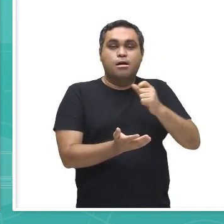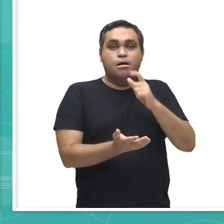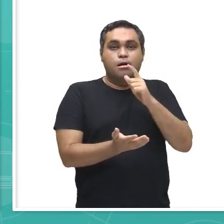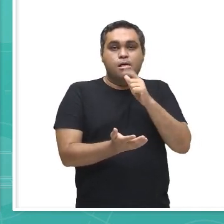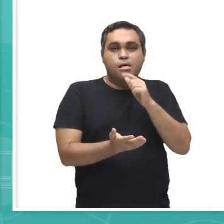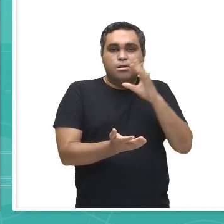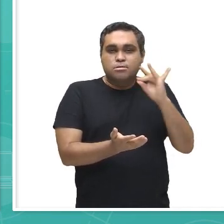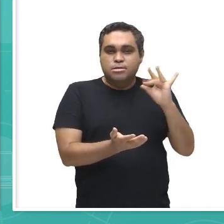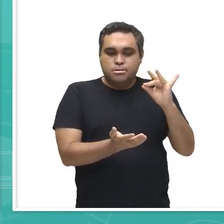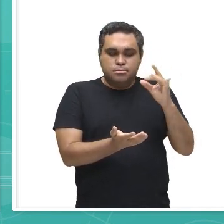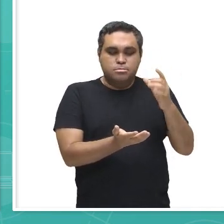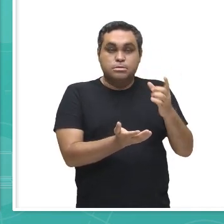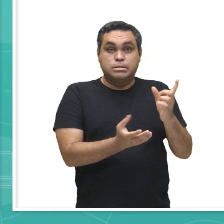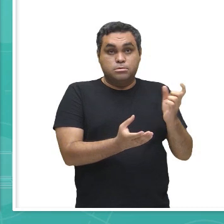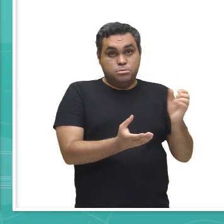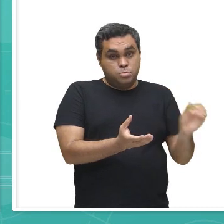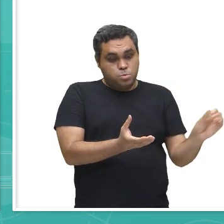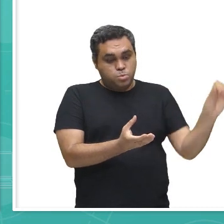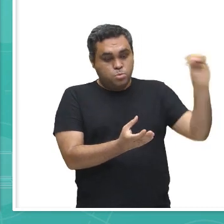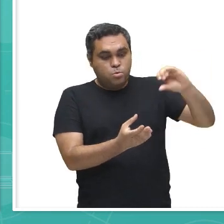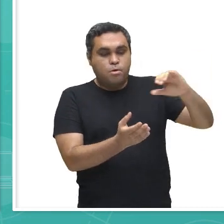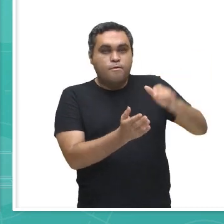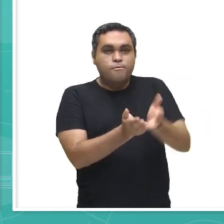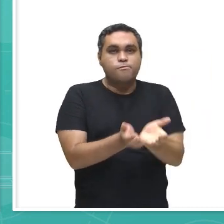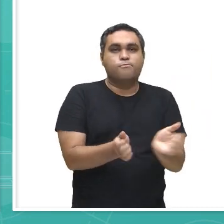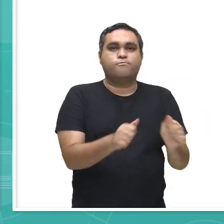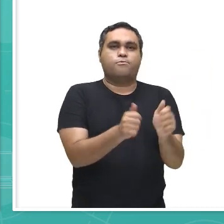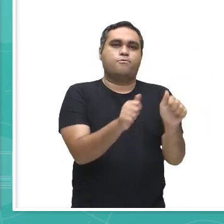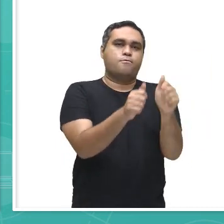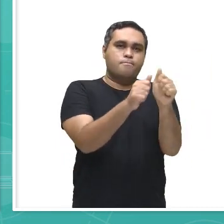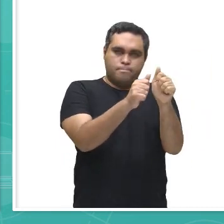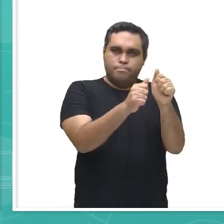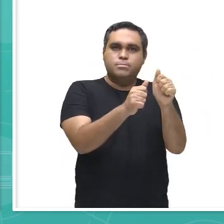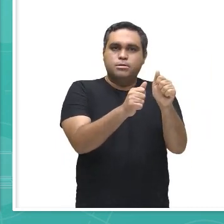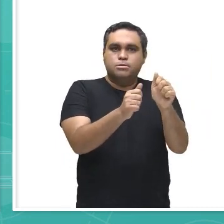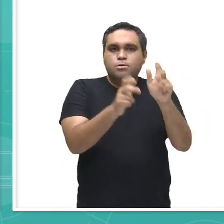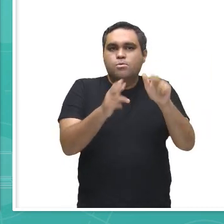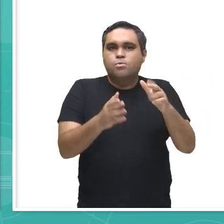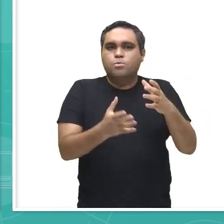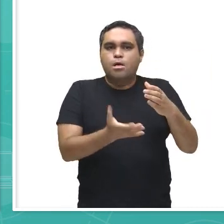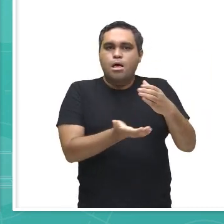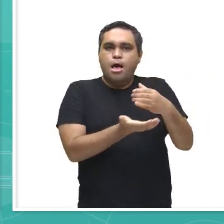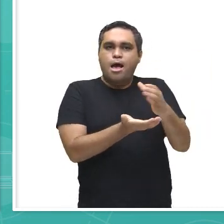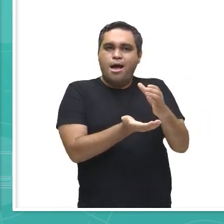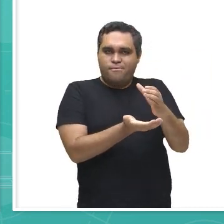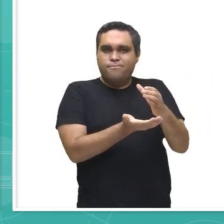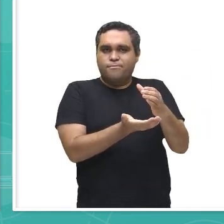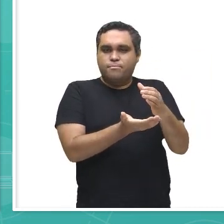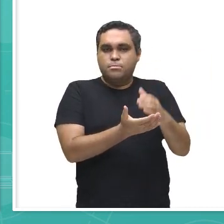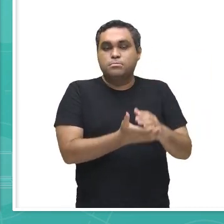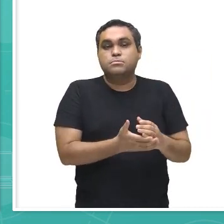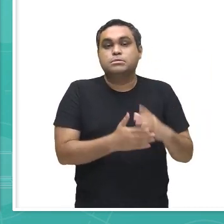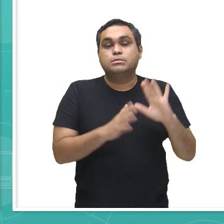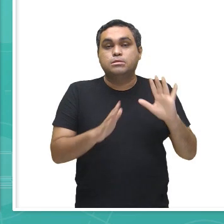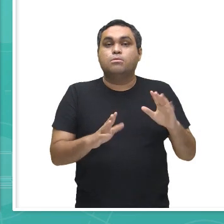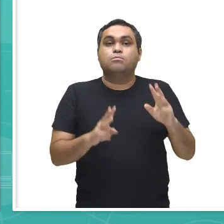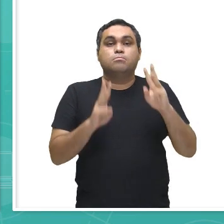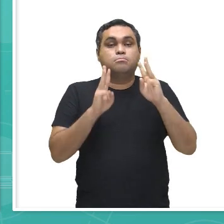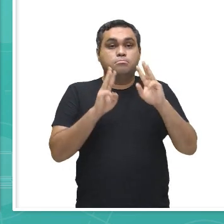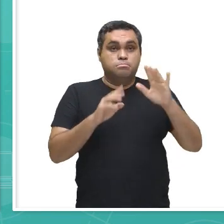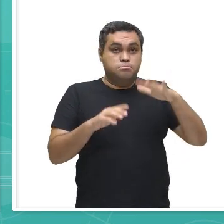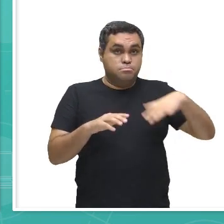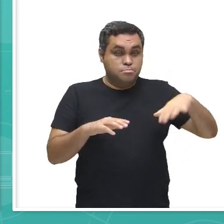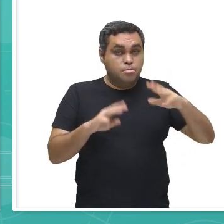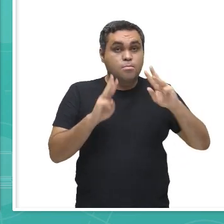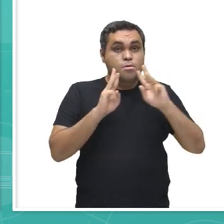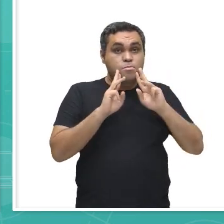estiver, ele vai ficar naquele formato, bom? Então, matéria tem massa e ocupa um lugar.